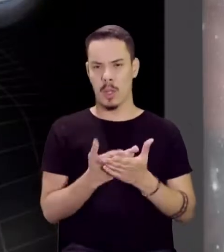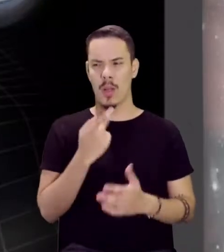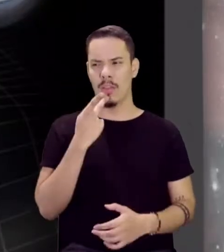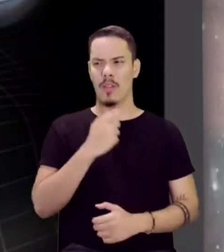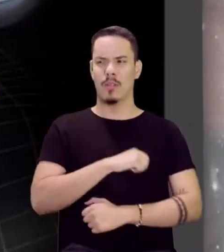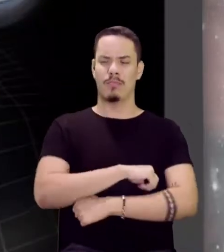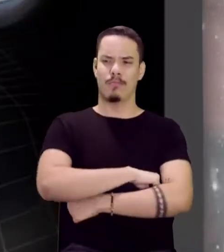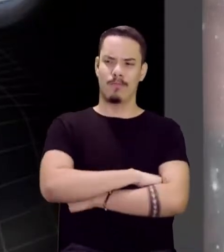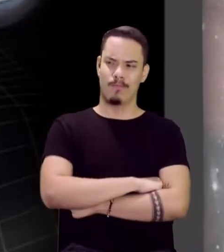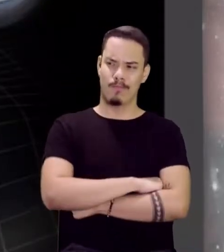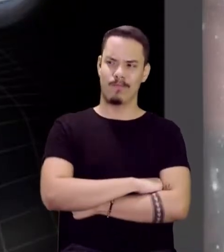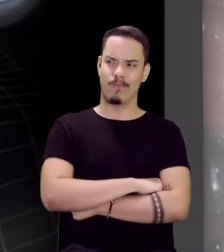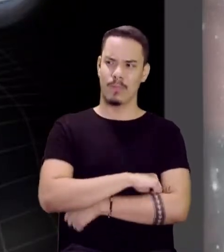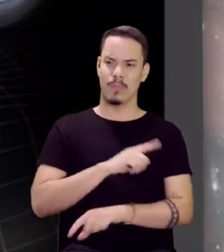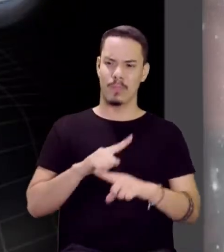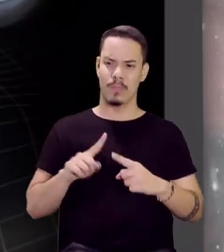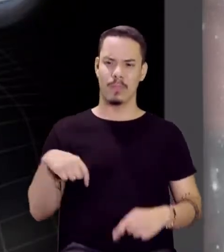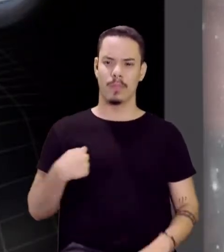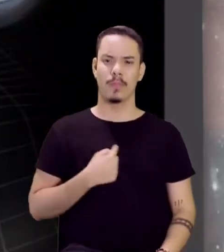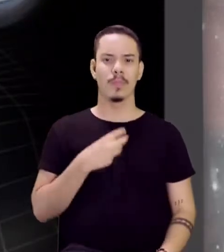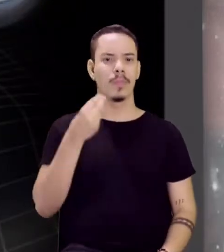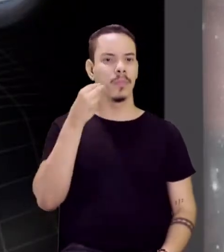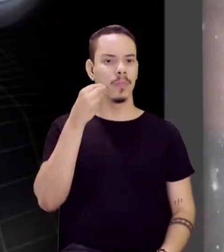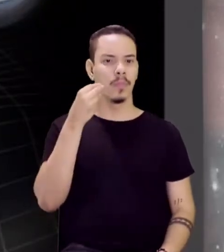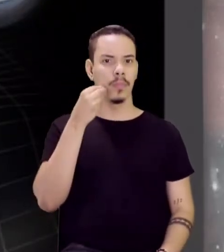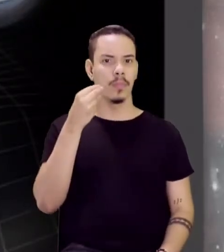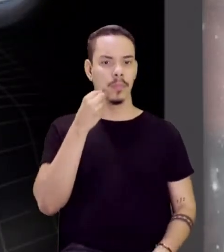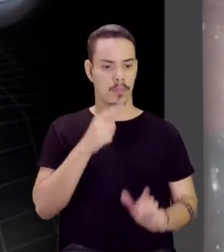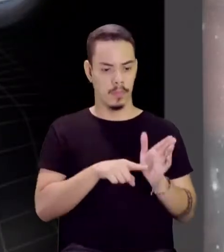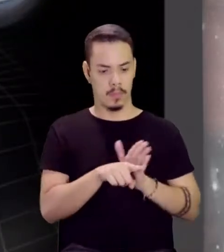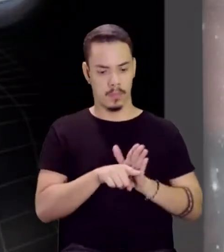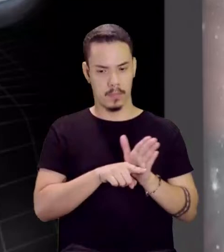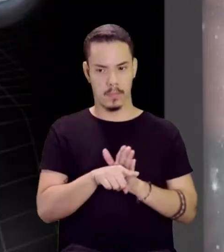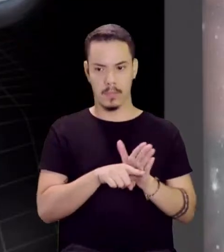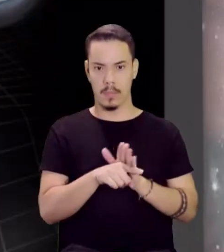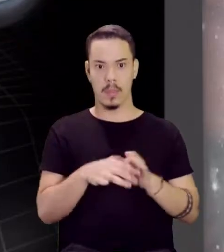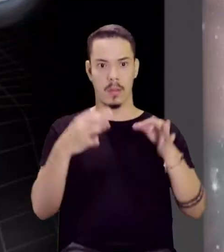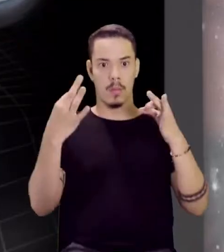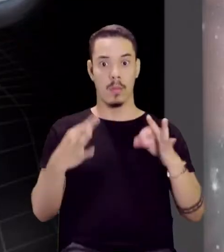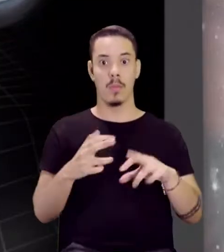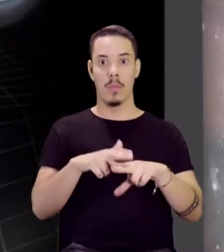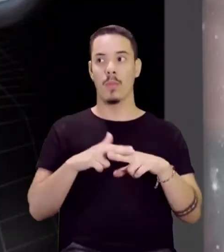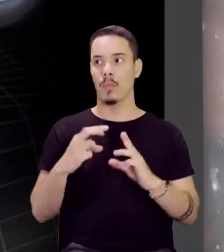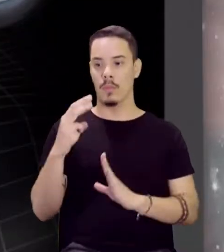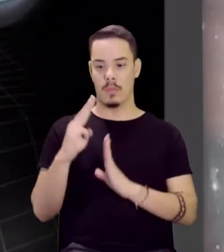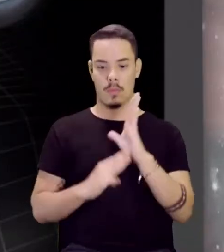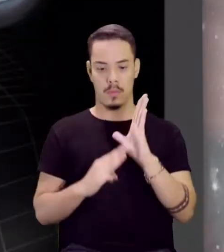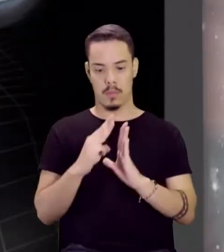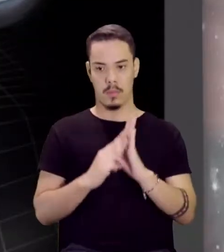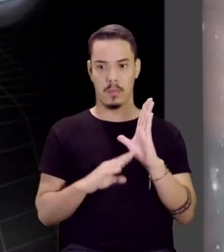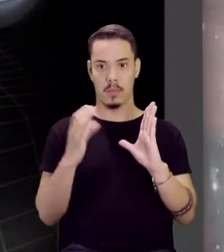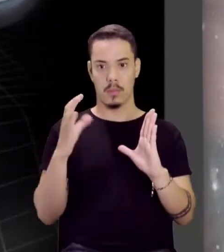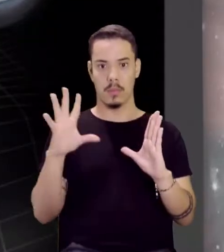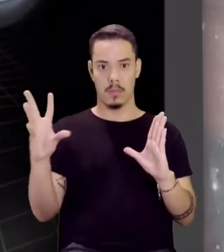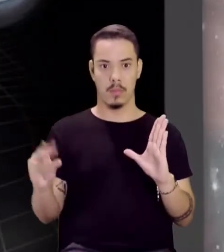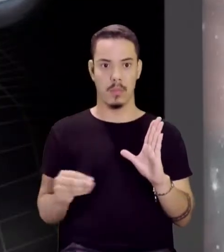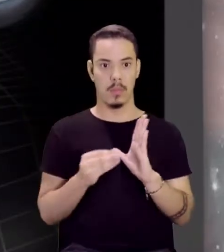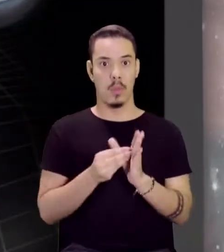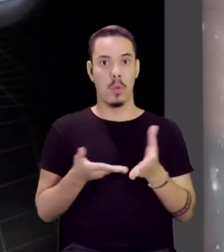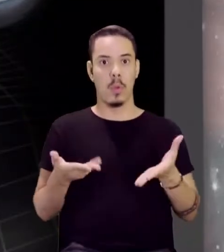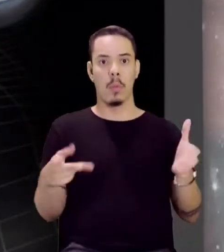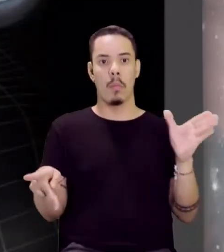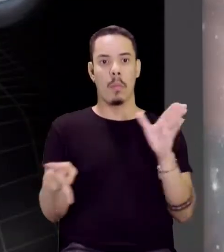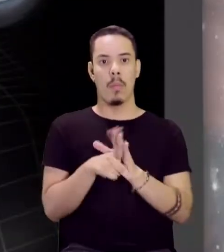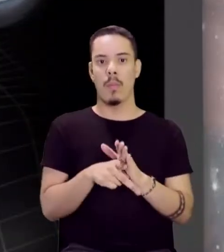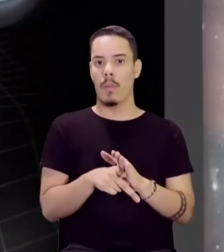aí, além da fé, vamos experimentar, vamos fazer a experimentação. Foi ele que introduz um método científico que hoje serve até para as grandezas,